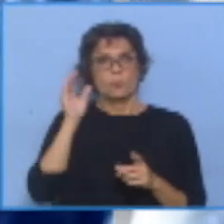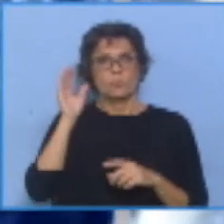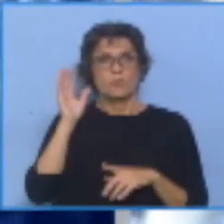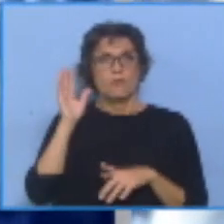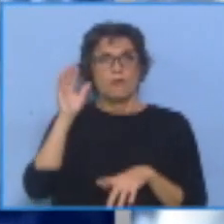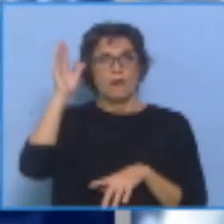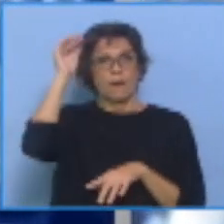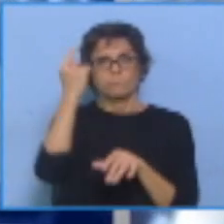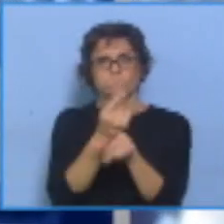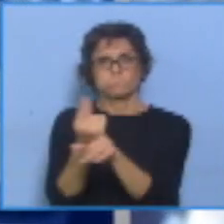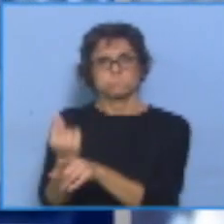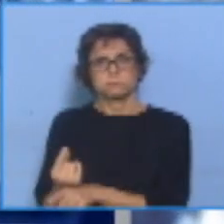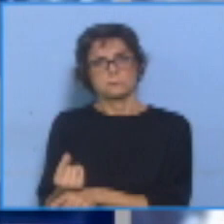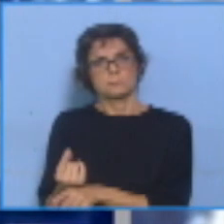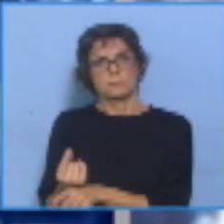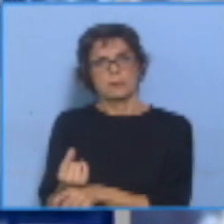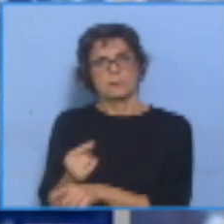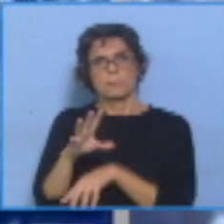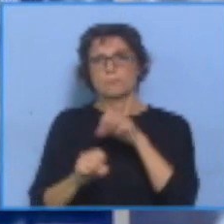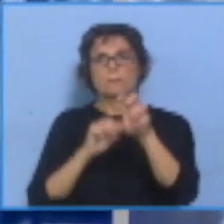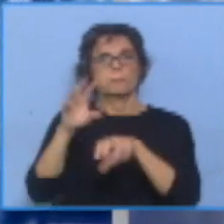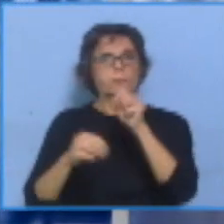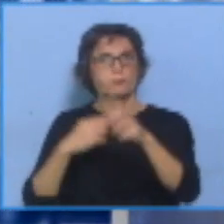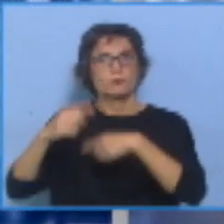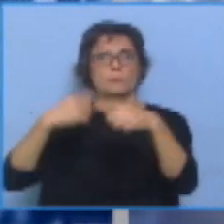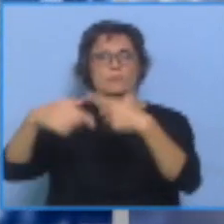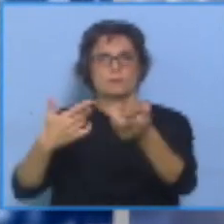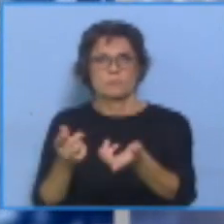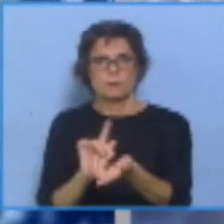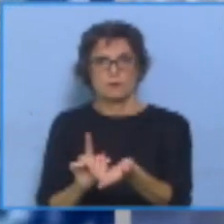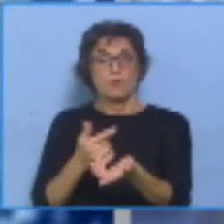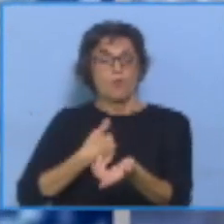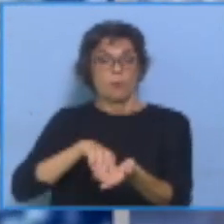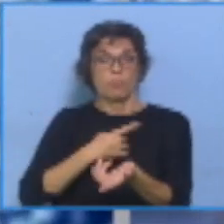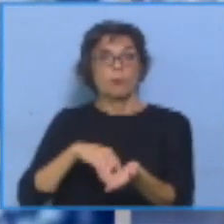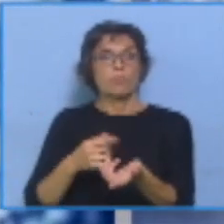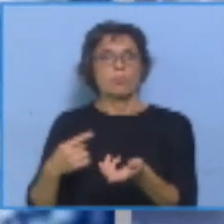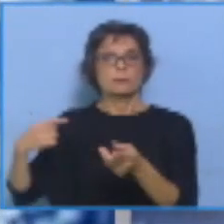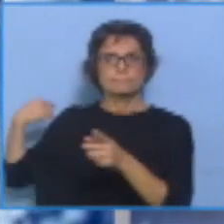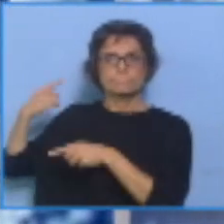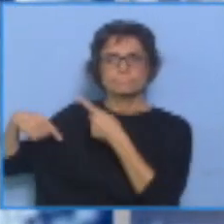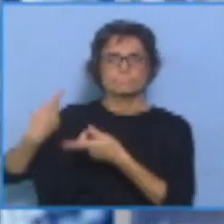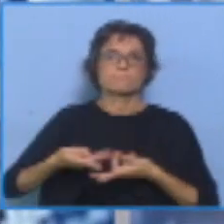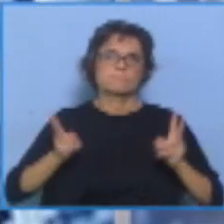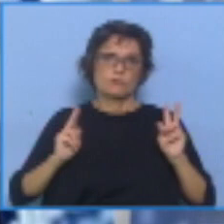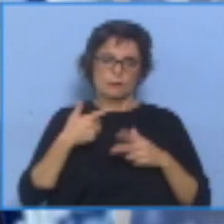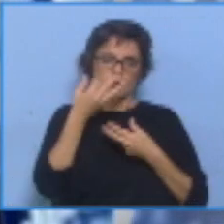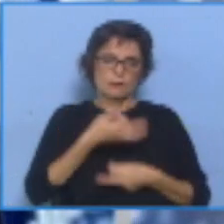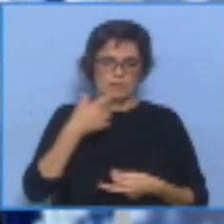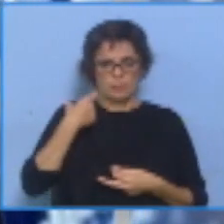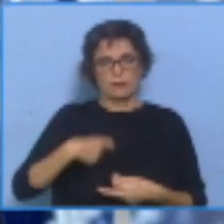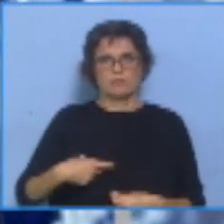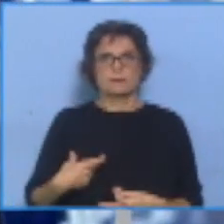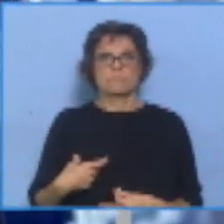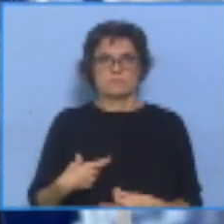apenas isso, somos herdeiros da liberdade e da dignidade do ser. E mesmo o entendimento que a